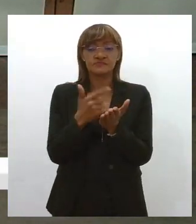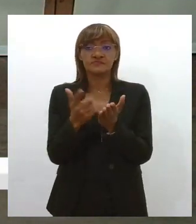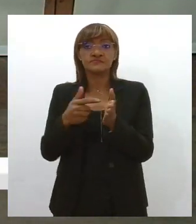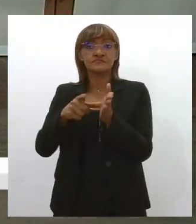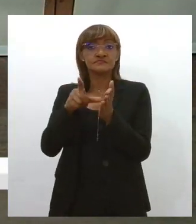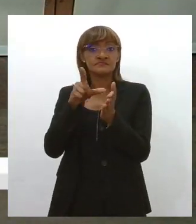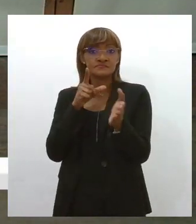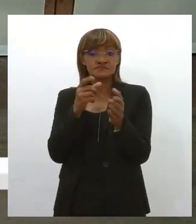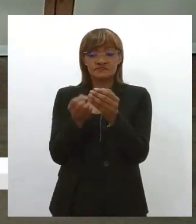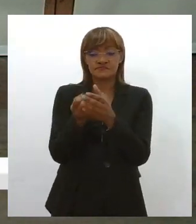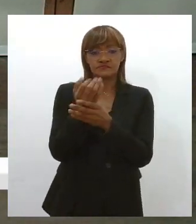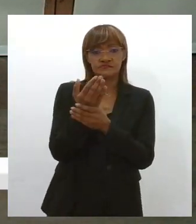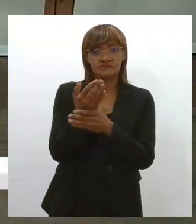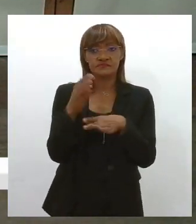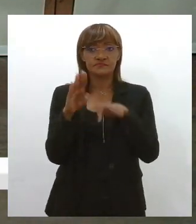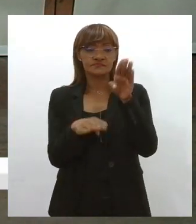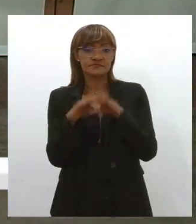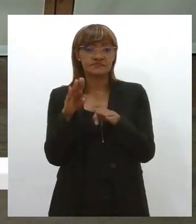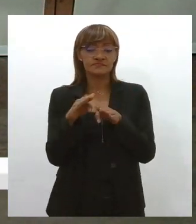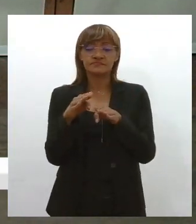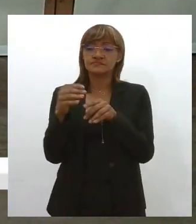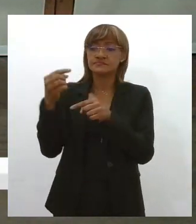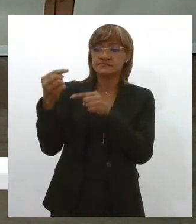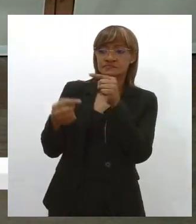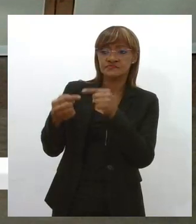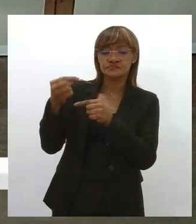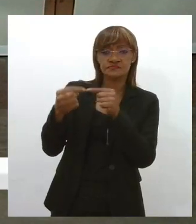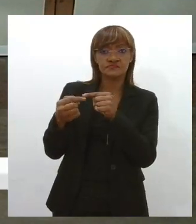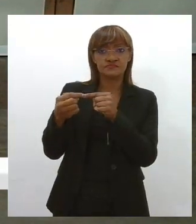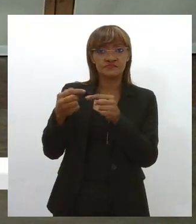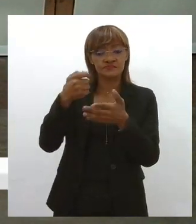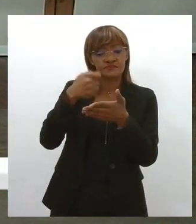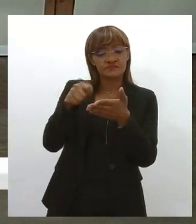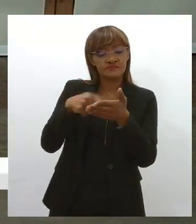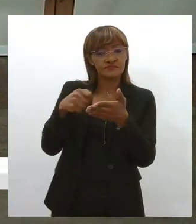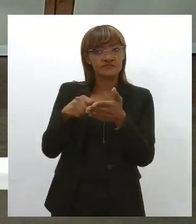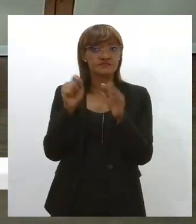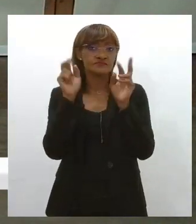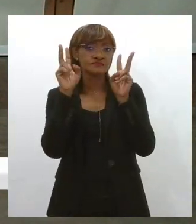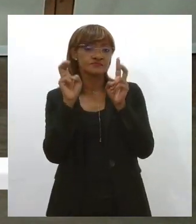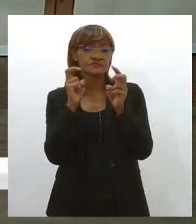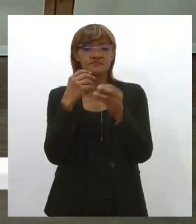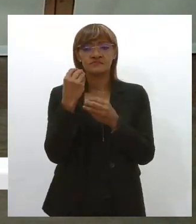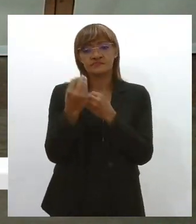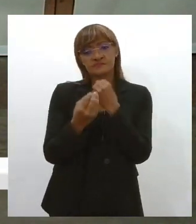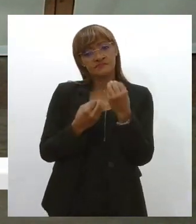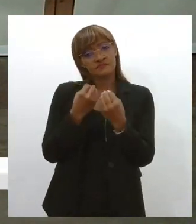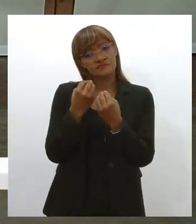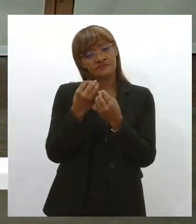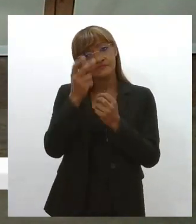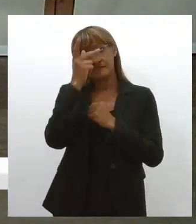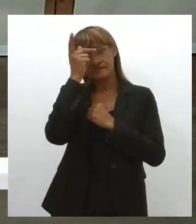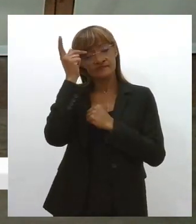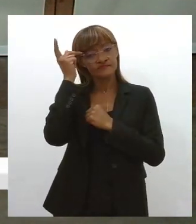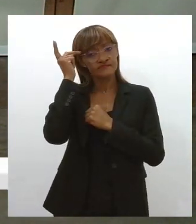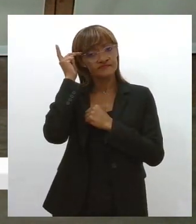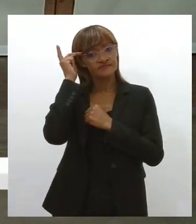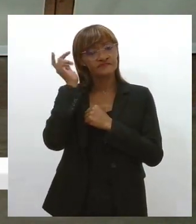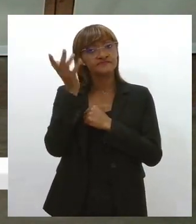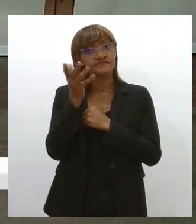o autor ou a autora dialoga com outras pessoas sobre o tema. Como é que as pessoas deram algum retorno